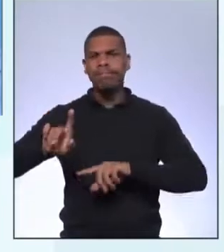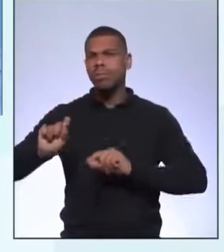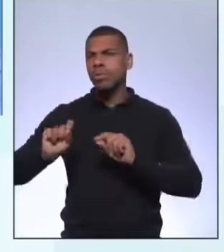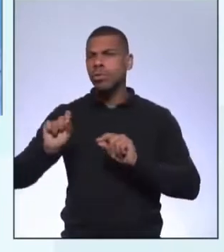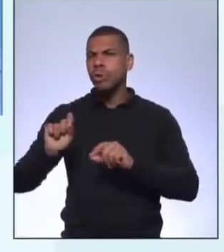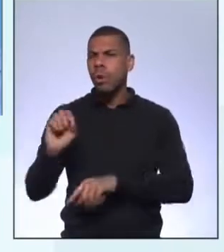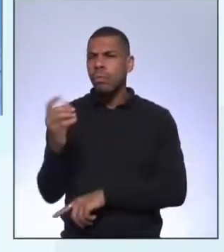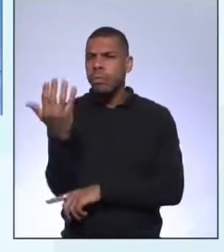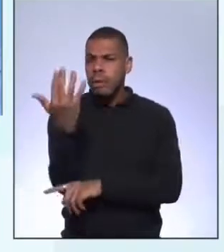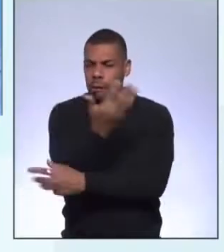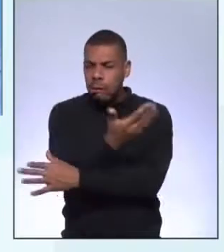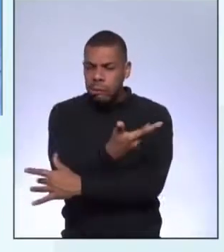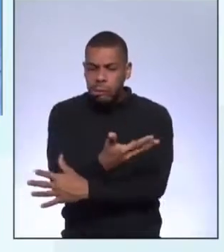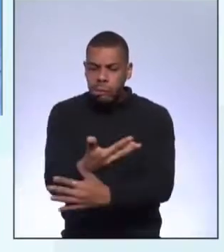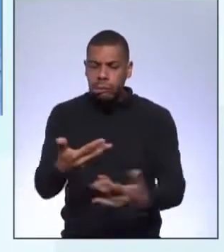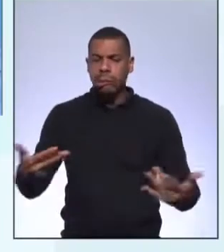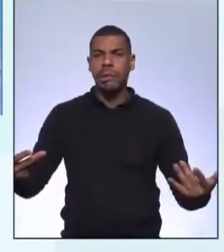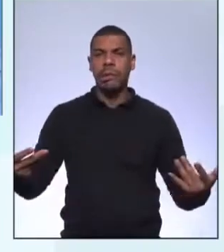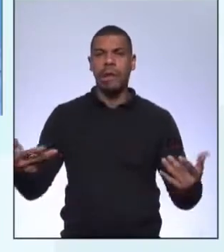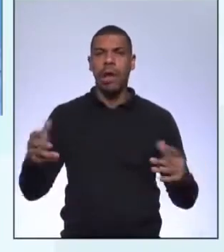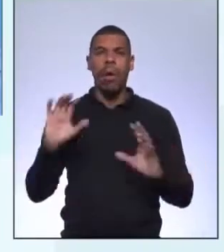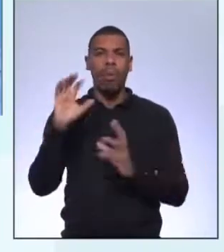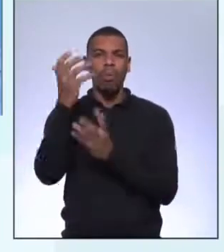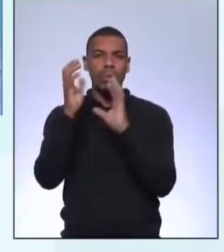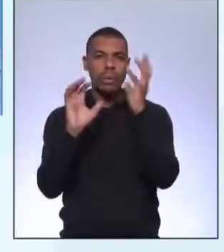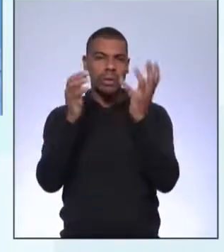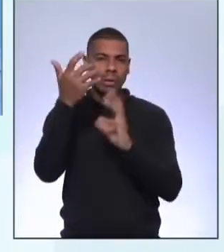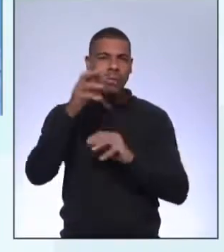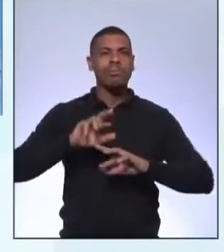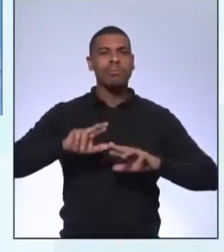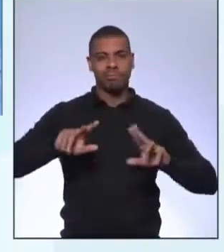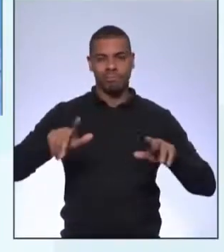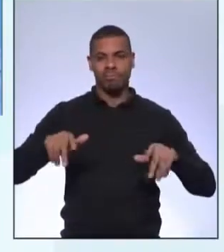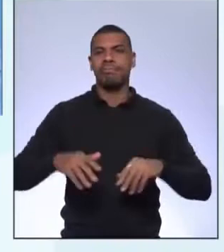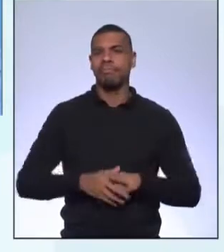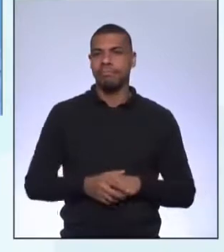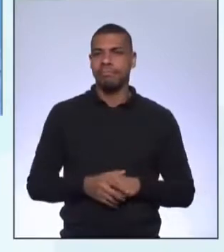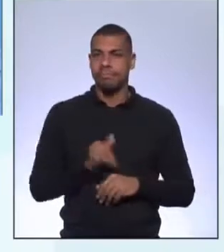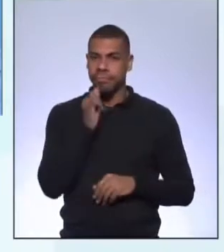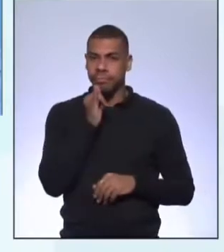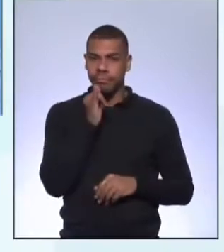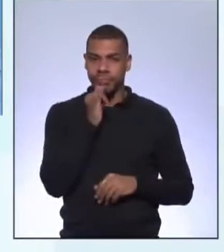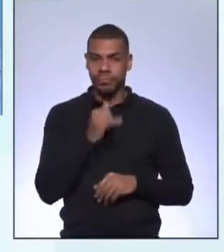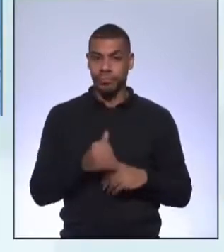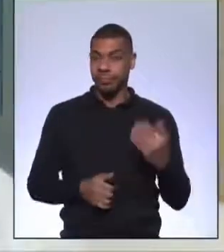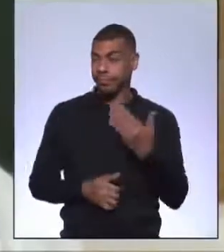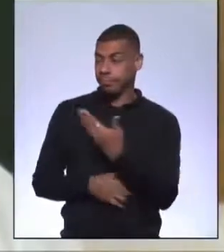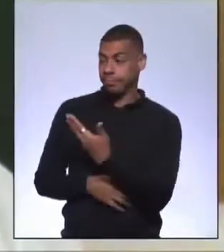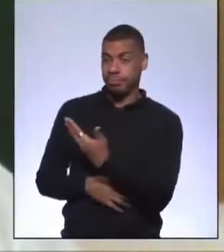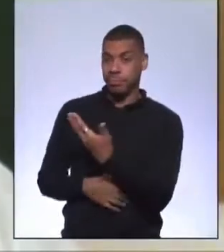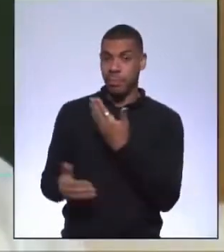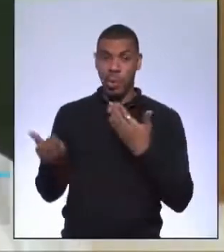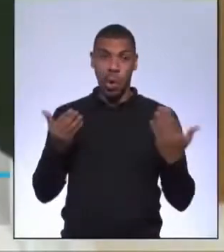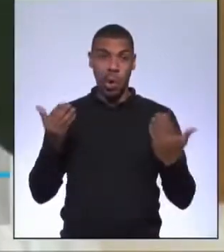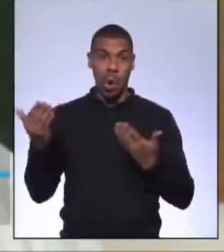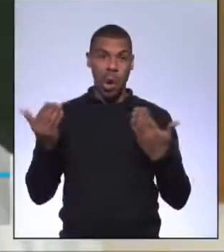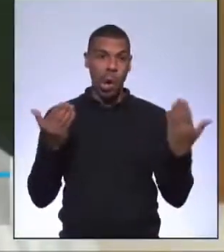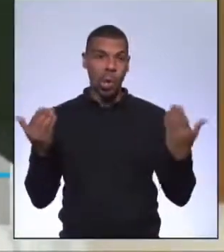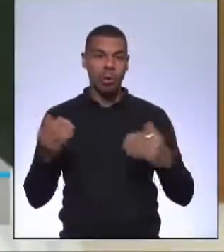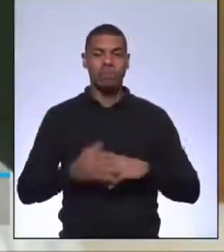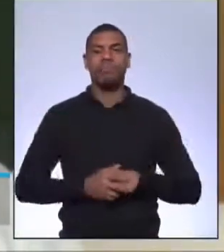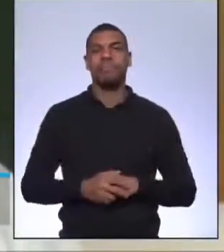jeito, né? Por causa do clima ali, é mais difícil você ter uma vegetação dessa forma, aquele clima mais